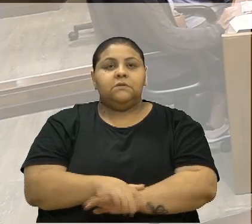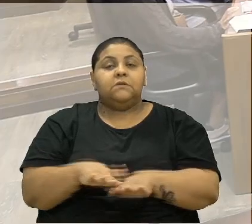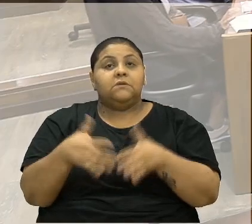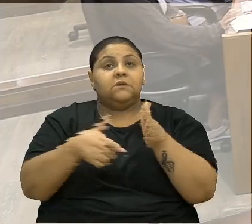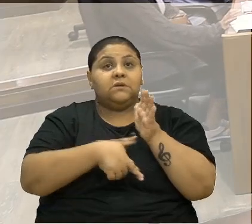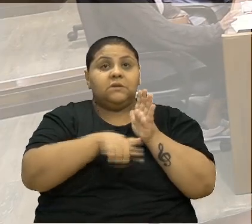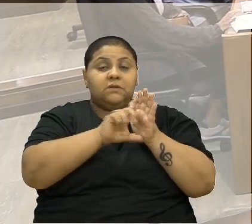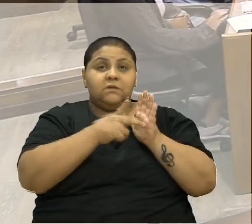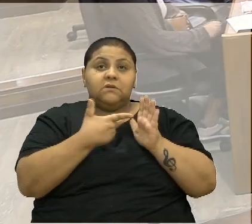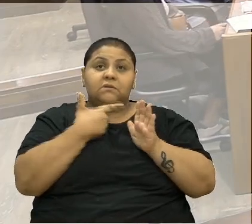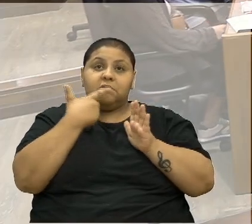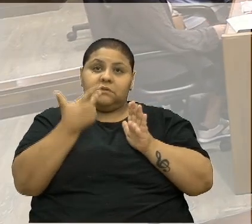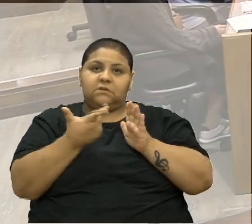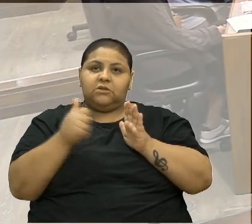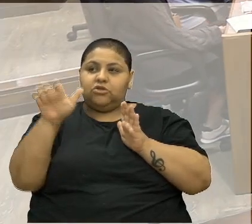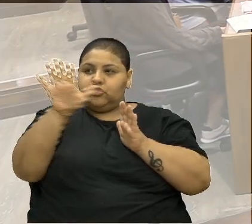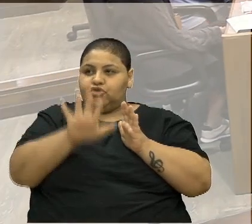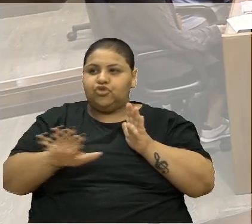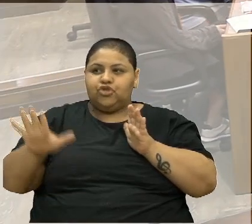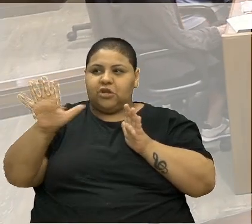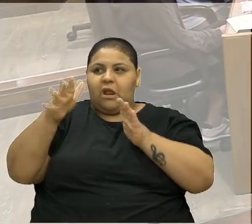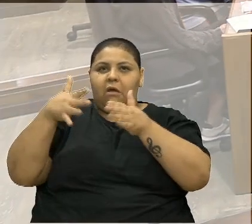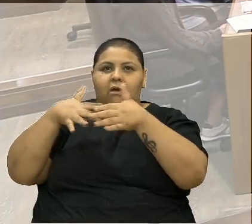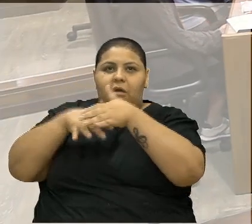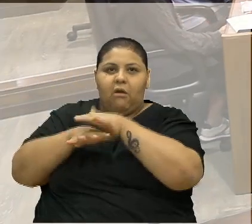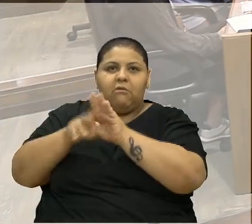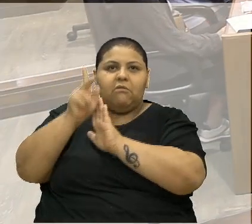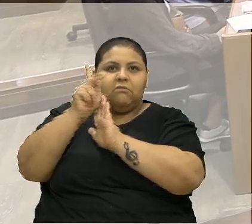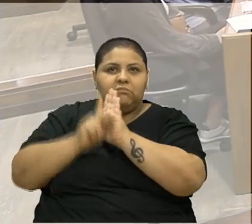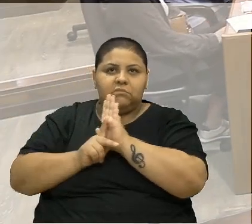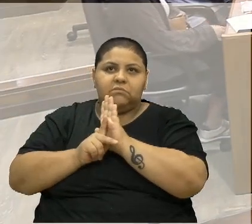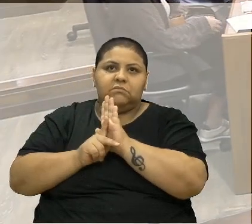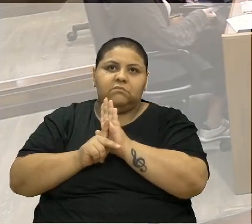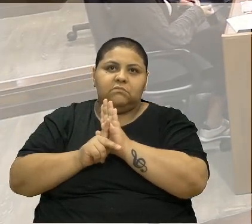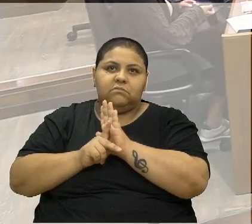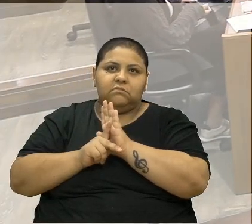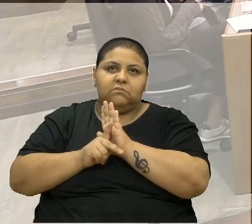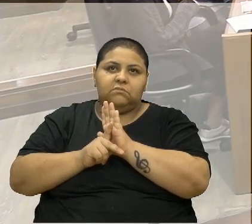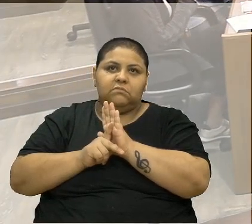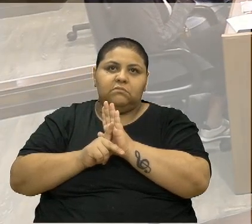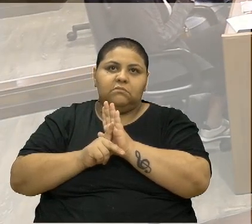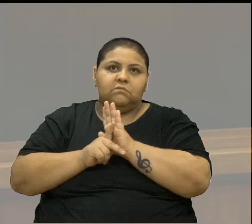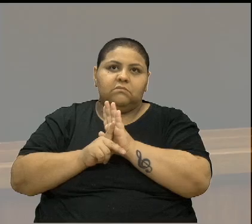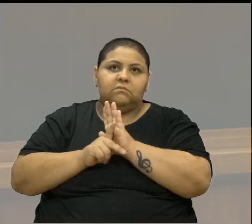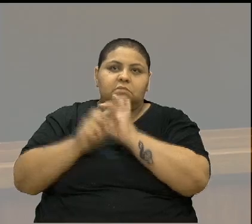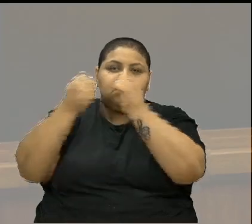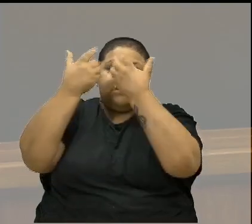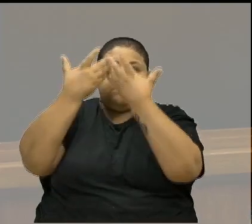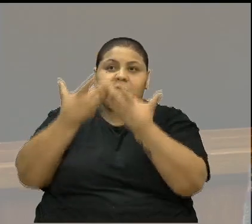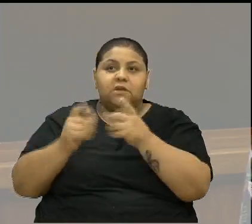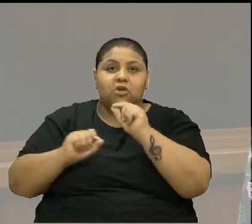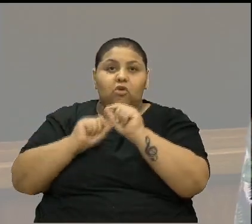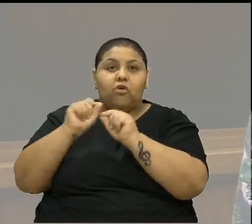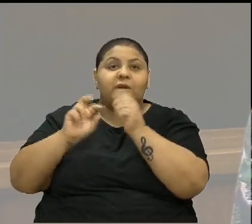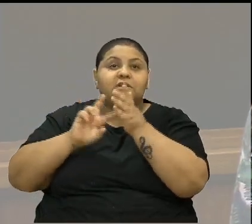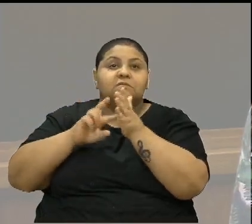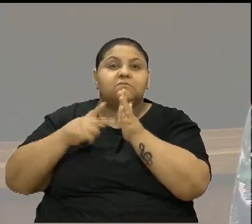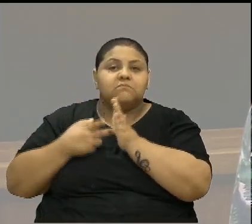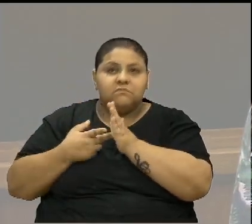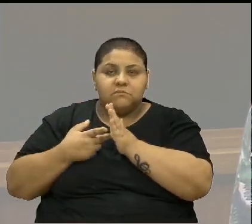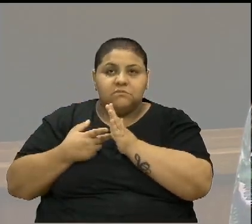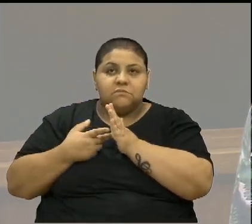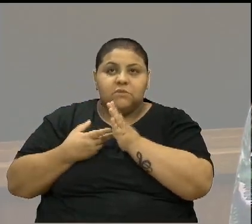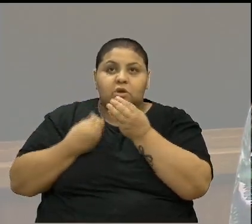Antes eu falei da questão mais geral, da inclusão, do projeto, né? Expondo um pouquinho o que ele significou, o